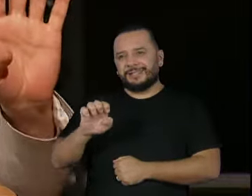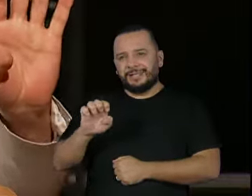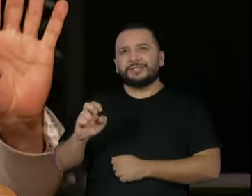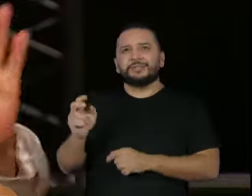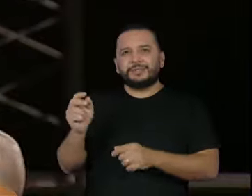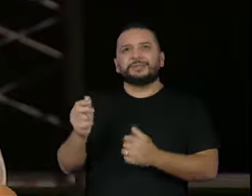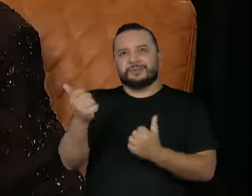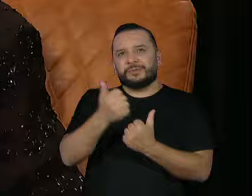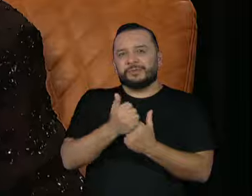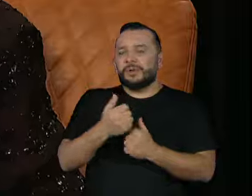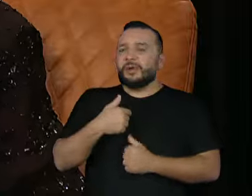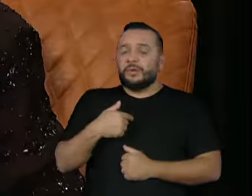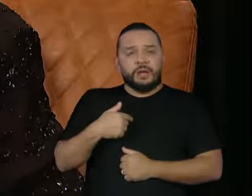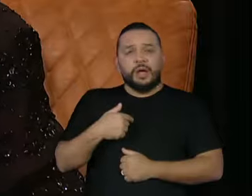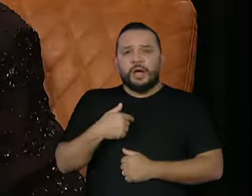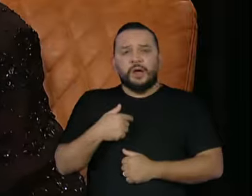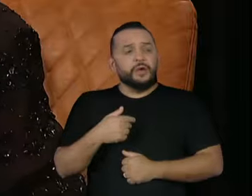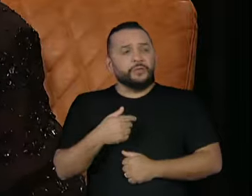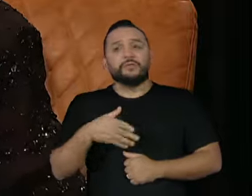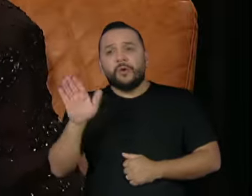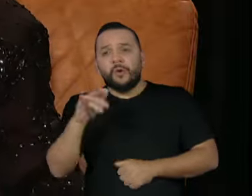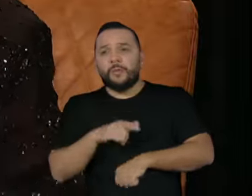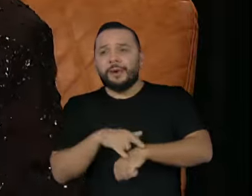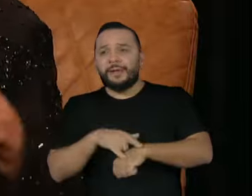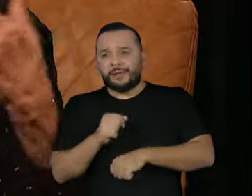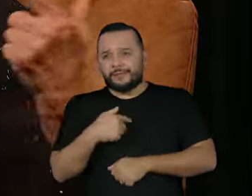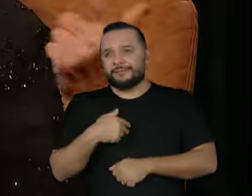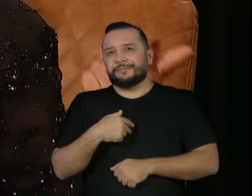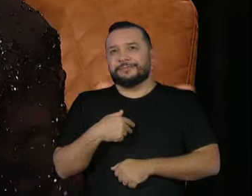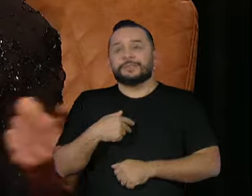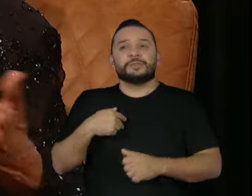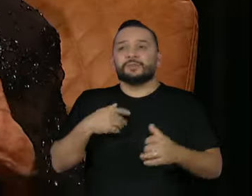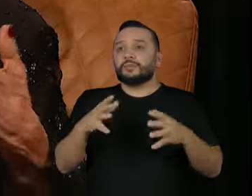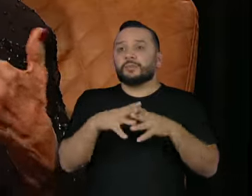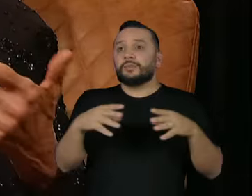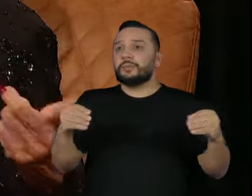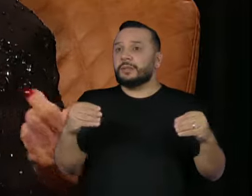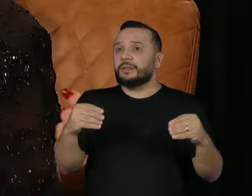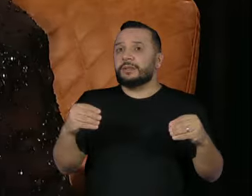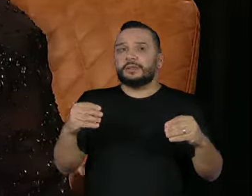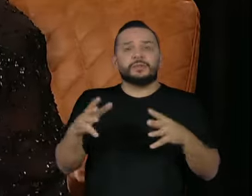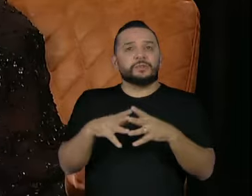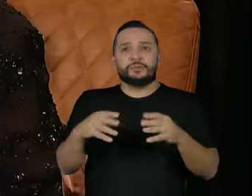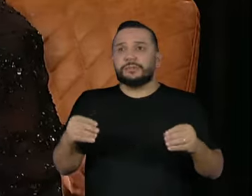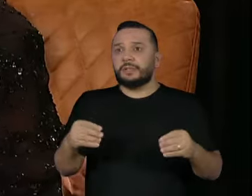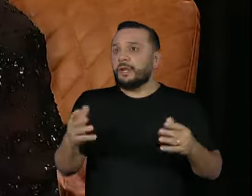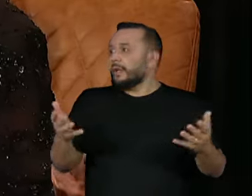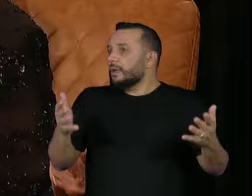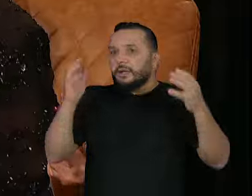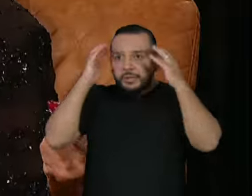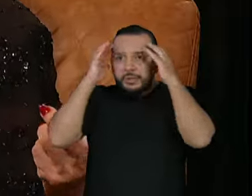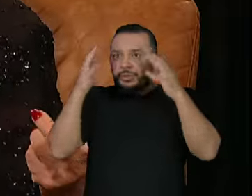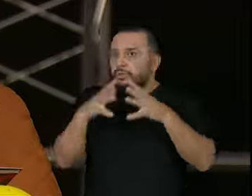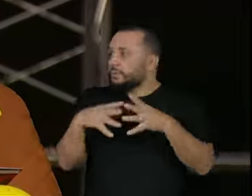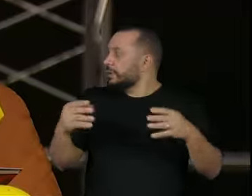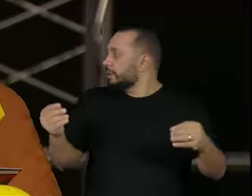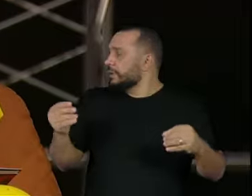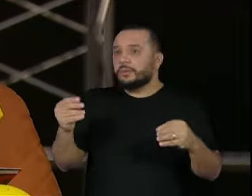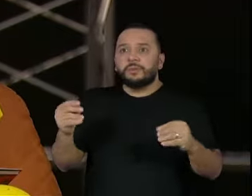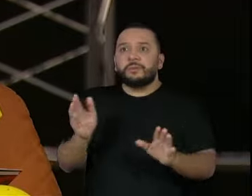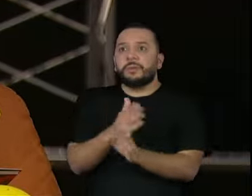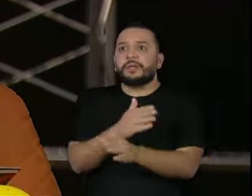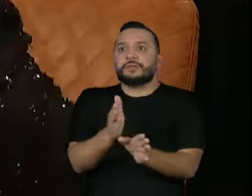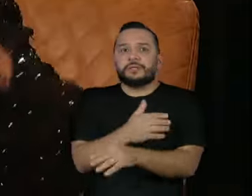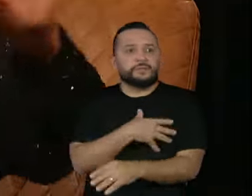volto Claro, já. quando acontece que eu sumi, né? A minha mãe começa a chamar o juizado de menores. Achando que você estava perdida. Exato,